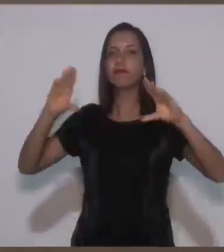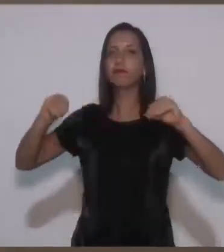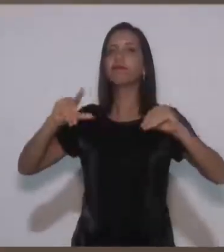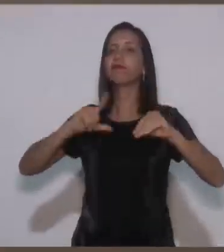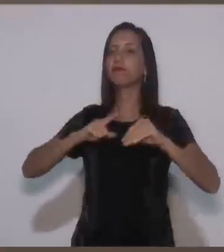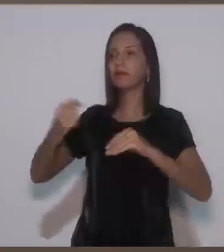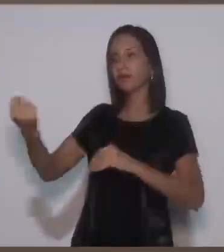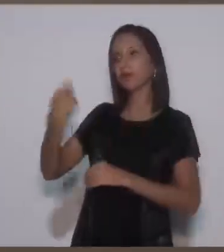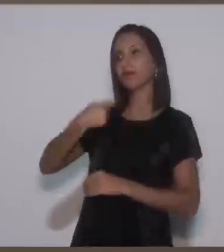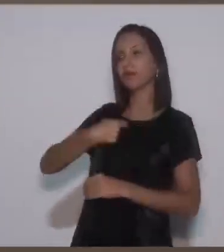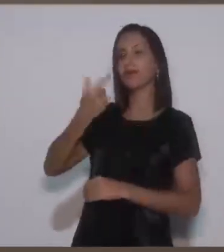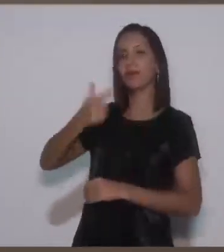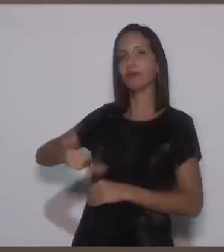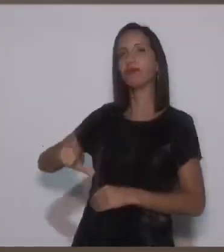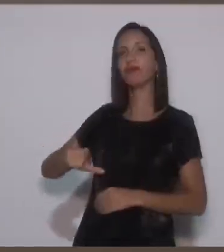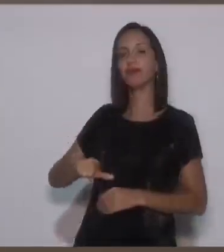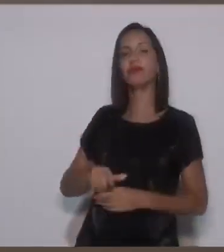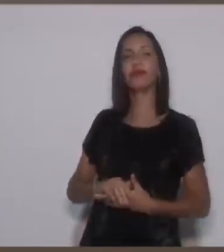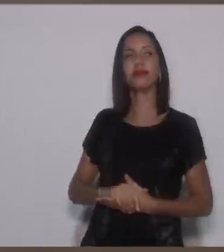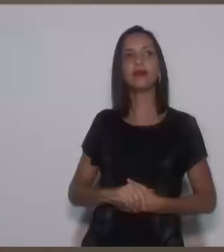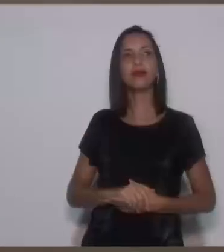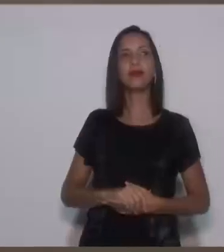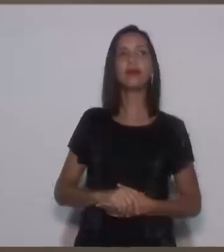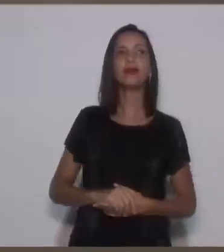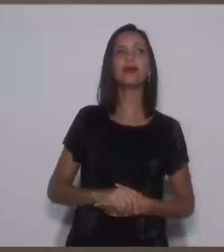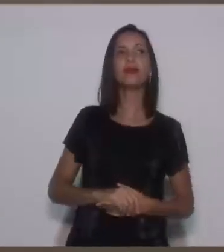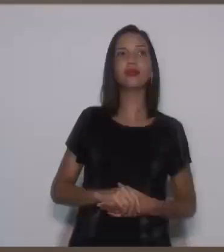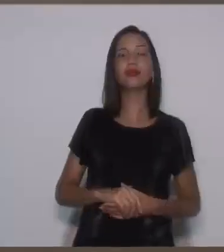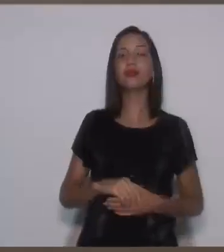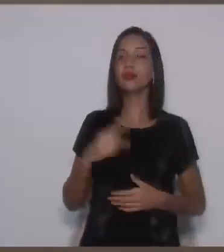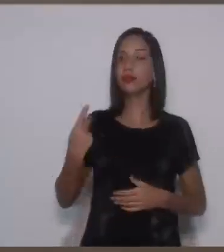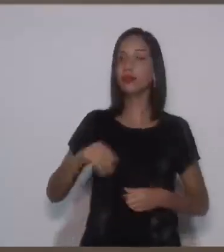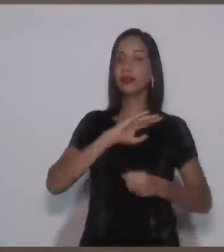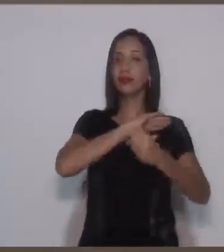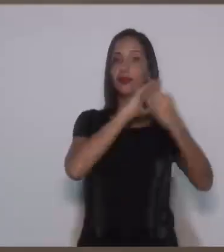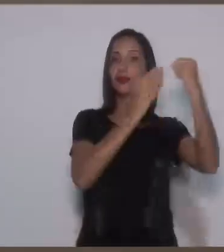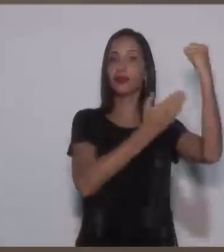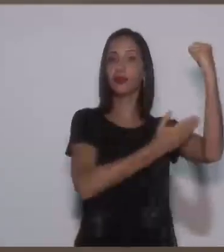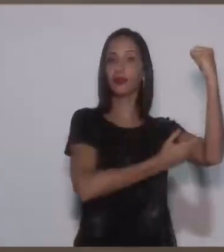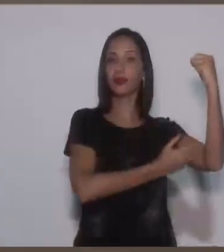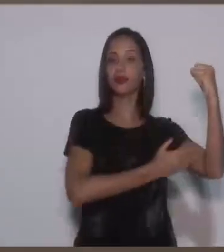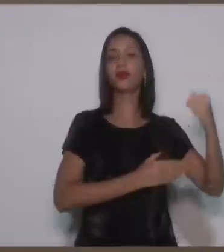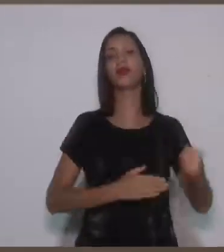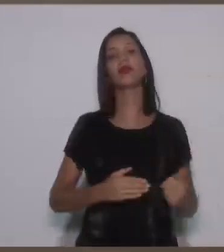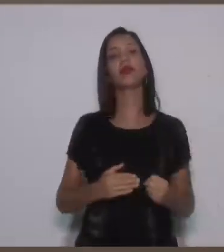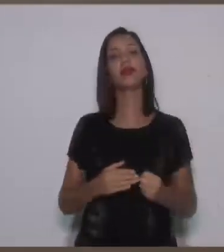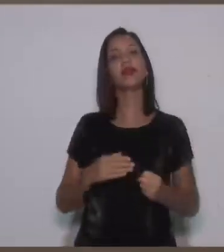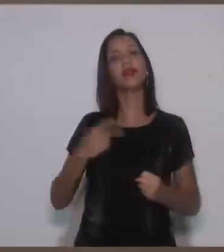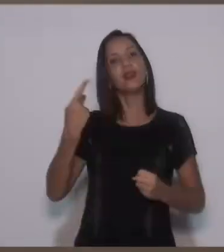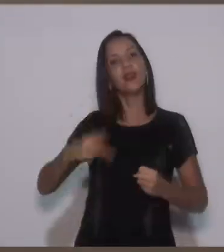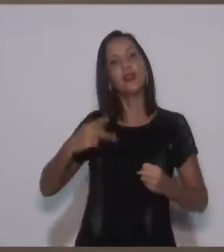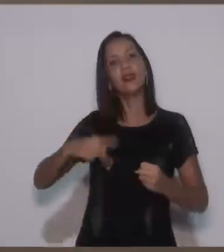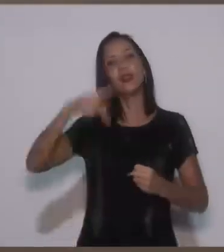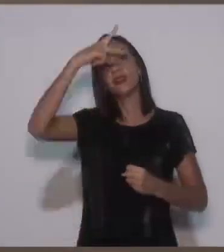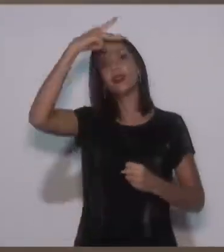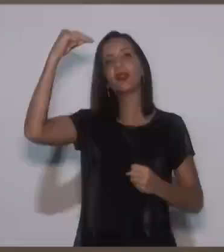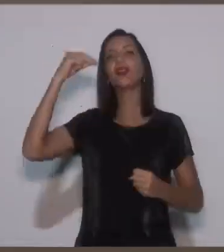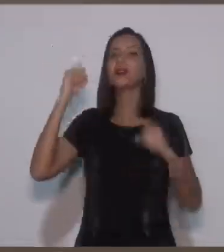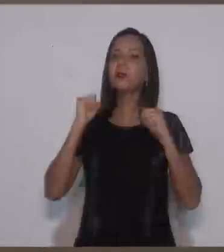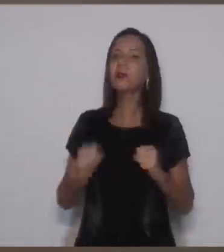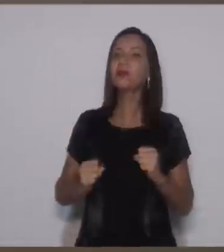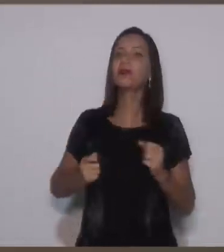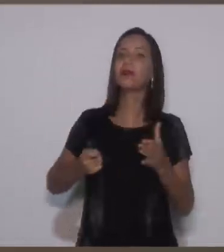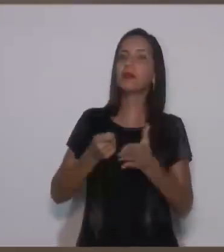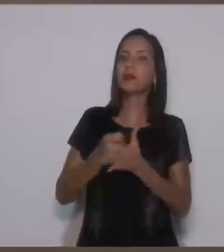quero trazer para a reflexão é que o Poder Executivo ele pode cobrar também, ele tem uma força maior quando a gente visualiza o problema que está